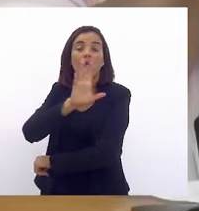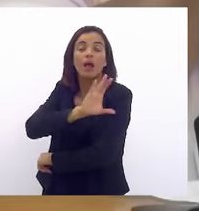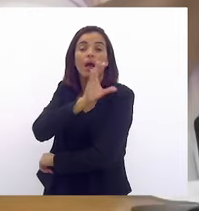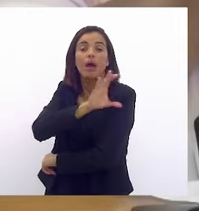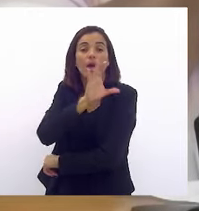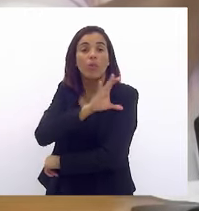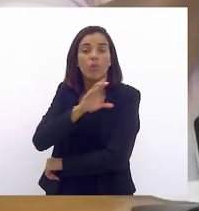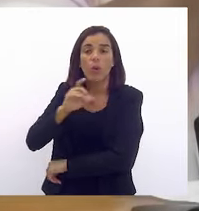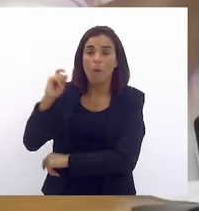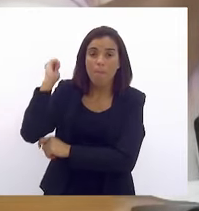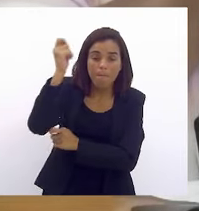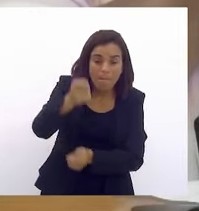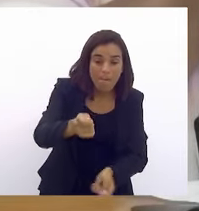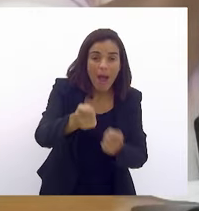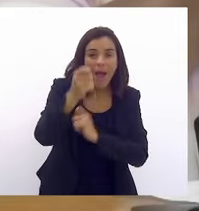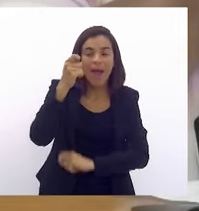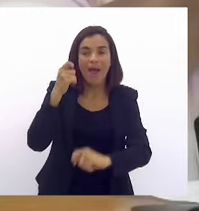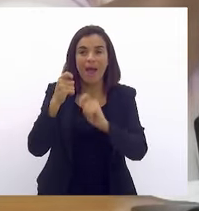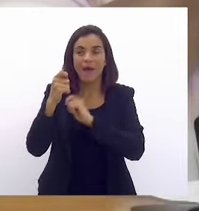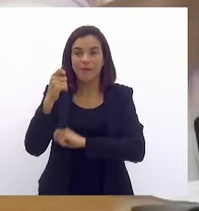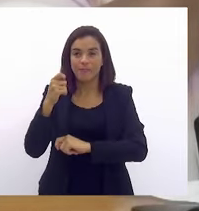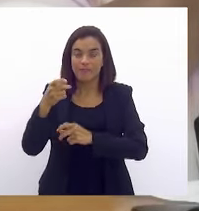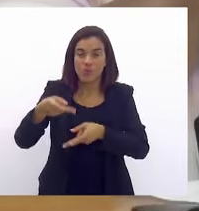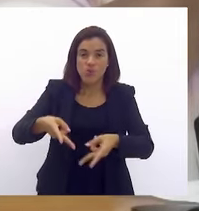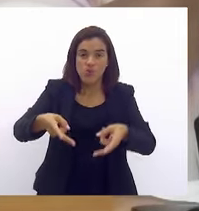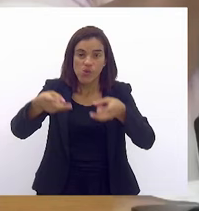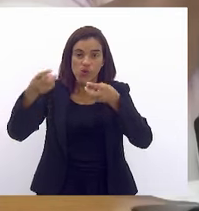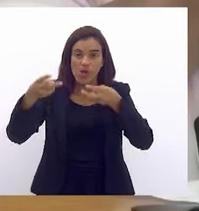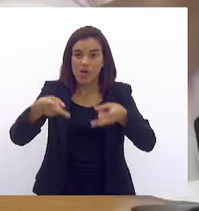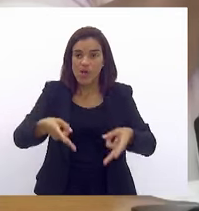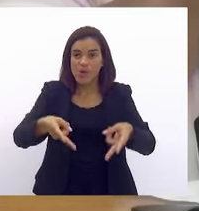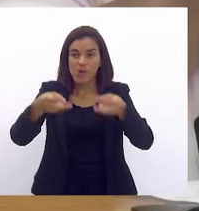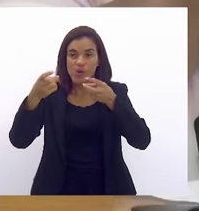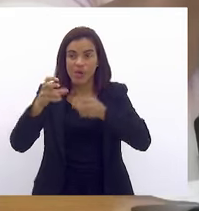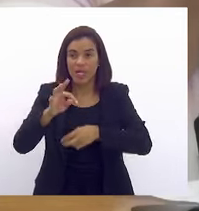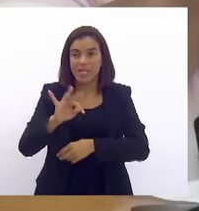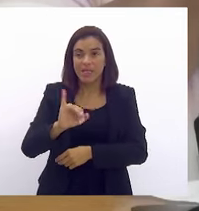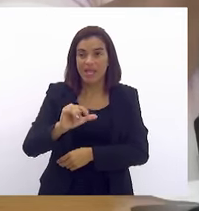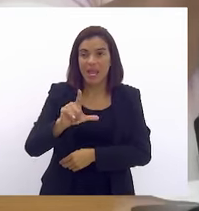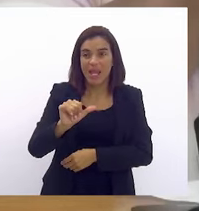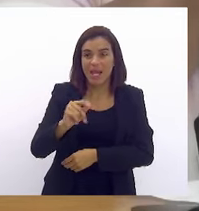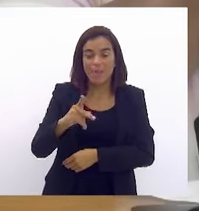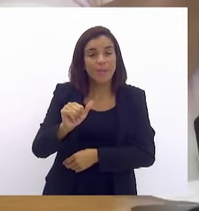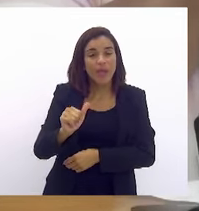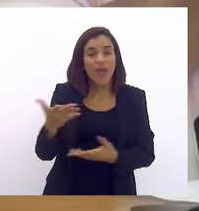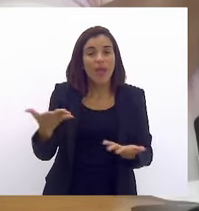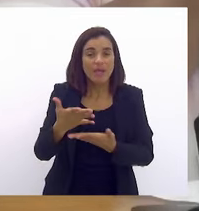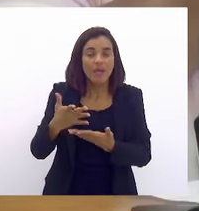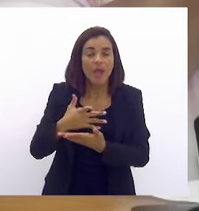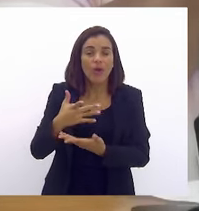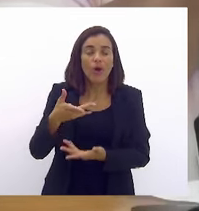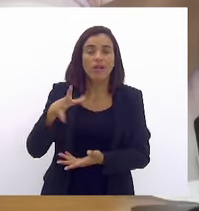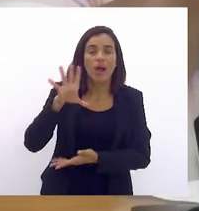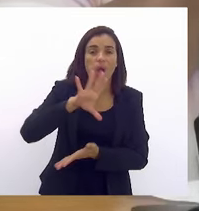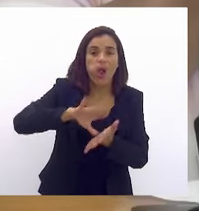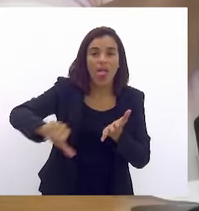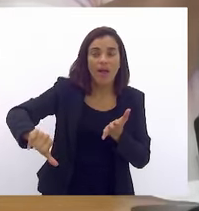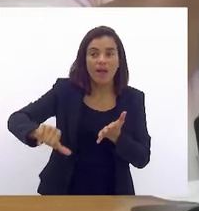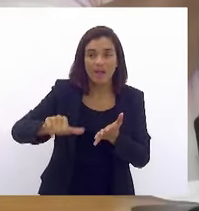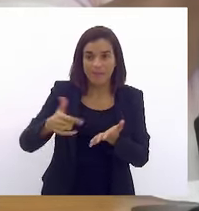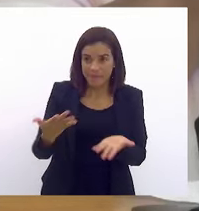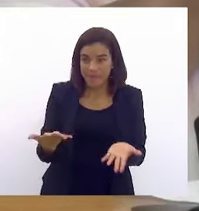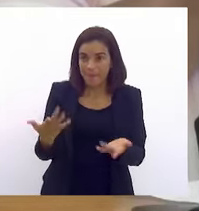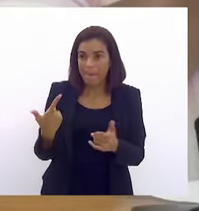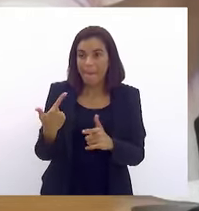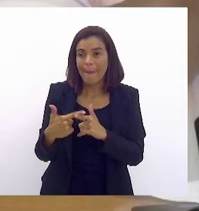cidade. Porque aqui, eles estão vendendo, estavam vendendo filé de tilápia, e agora eles estão vindo pegar a nossa tilápia para fazer ração, pô. Isso